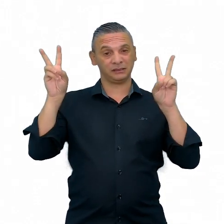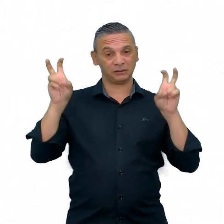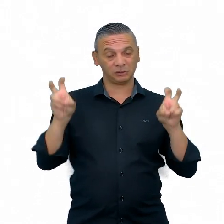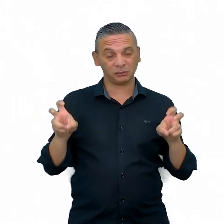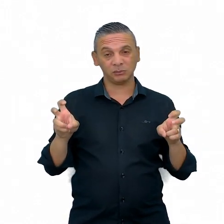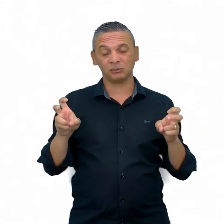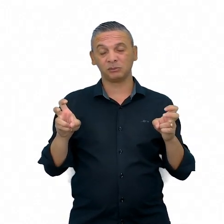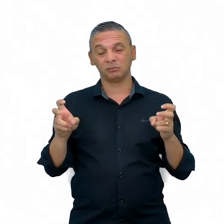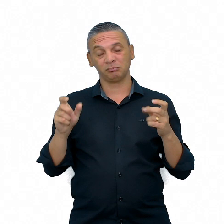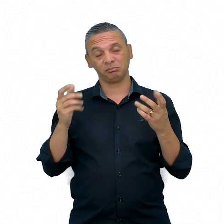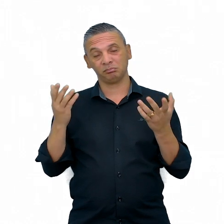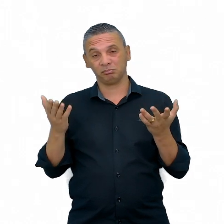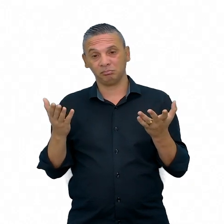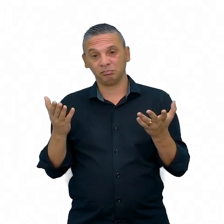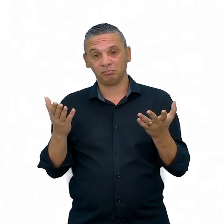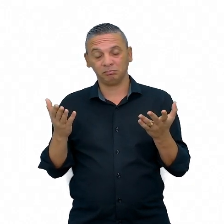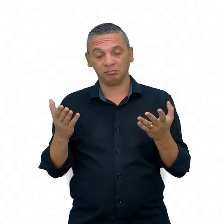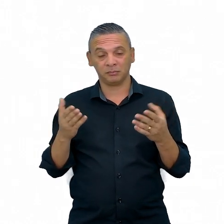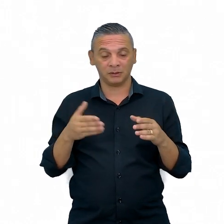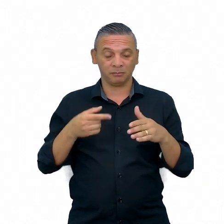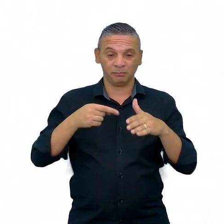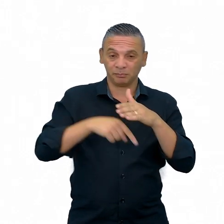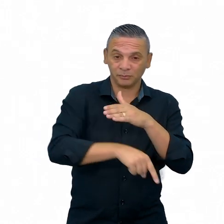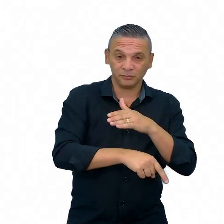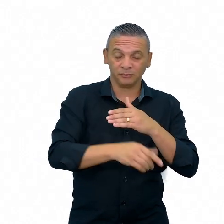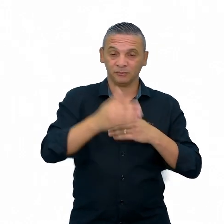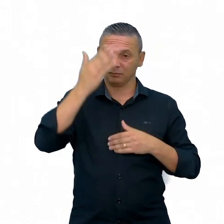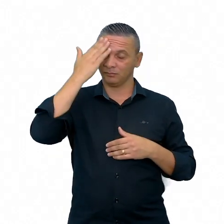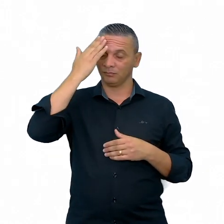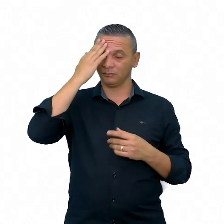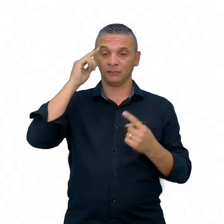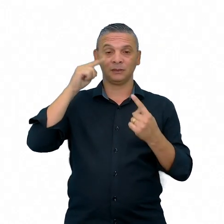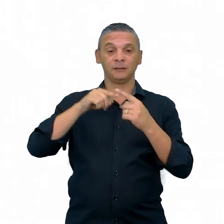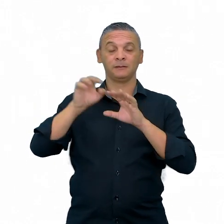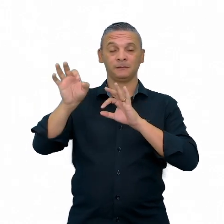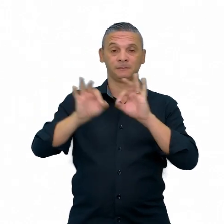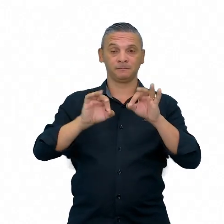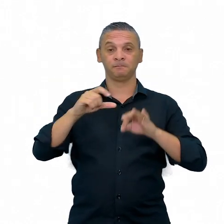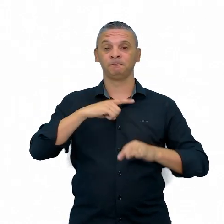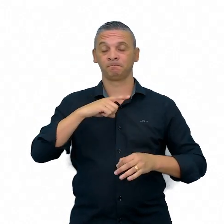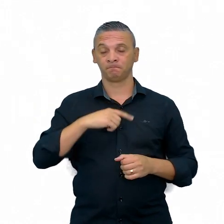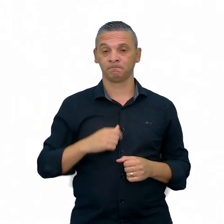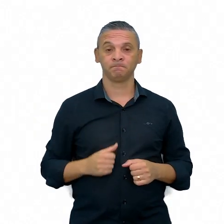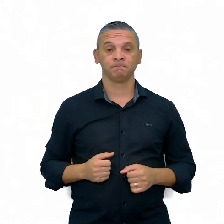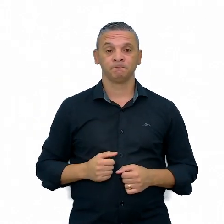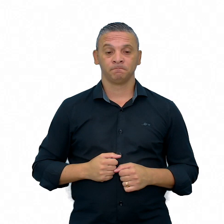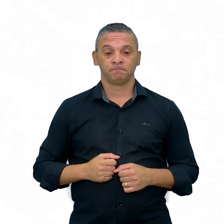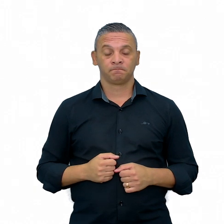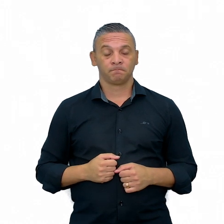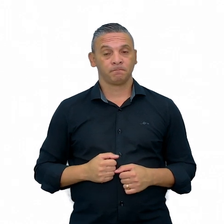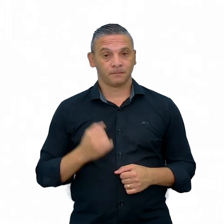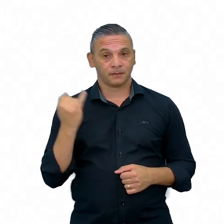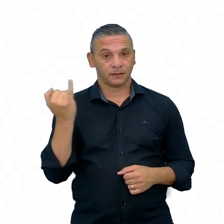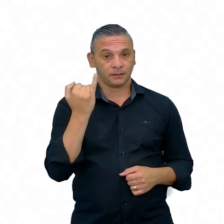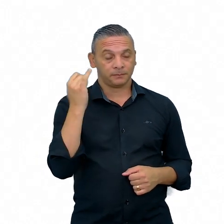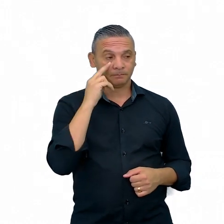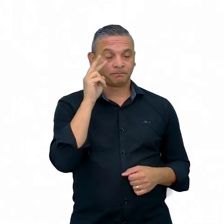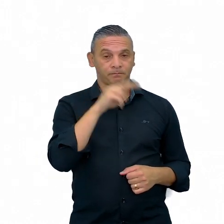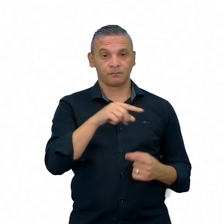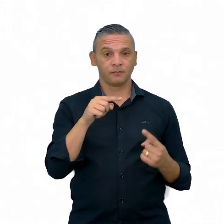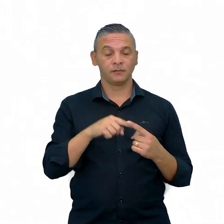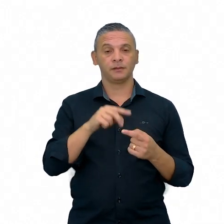uma deixa para podermos aprofundar na próxima sequência de atividade também. Bom, é muito interessante